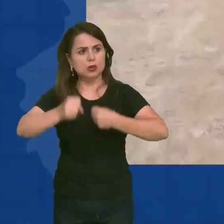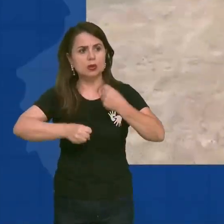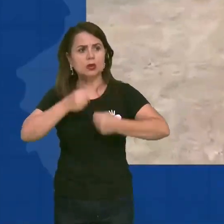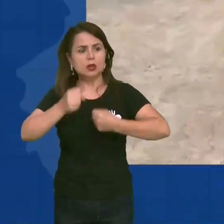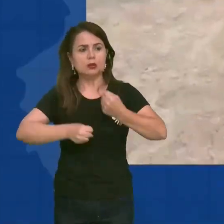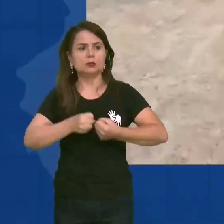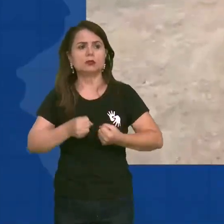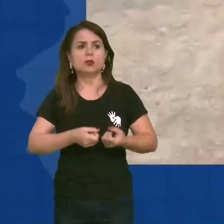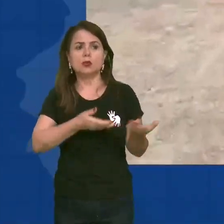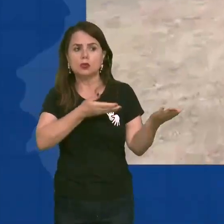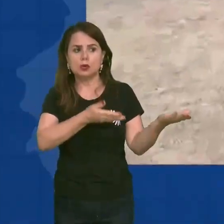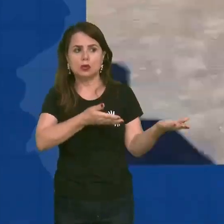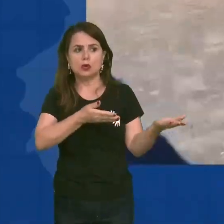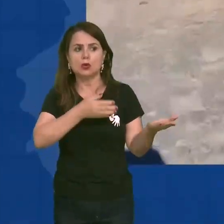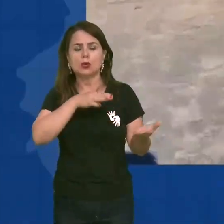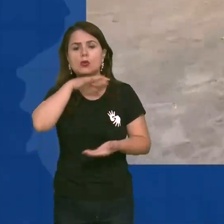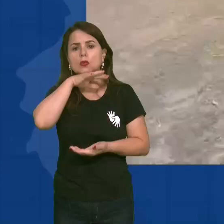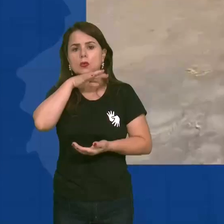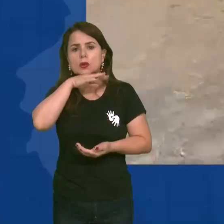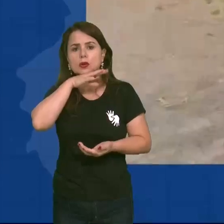todos os requerimentos